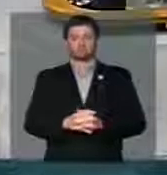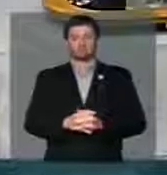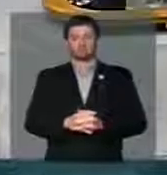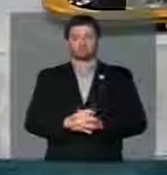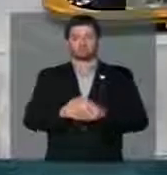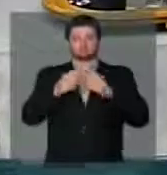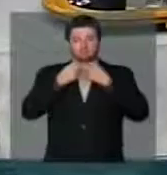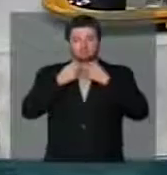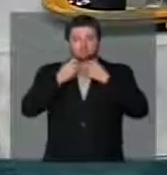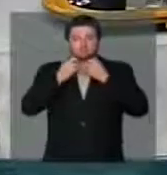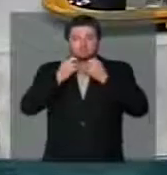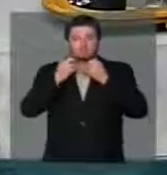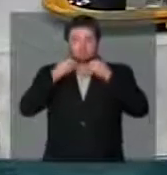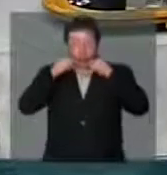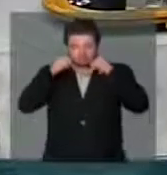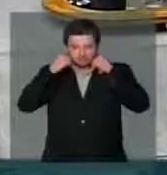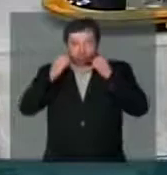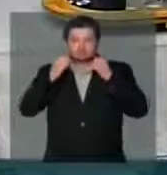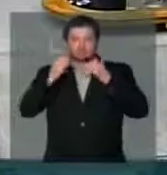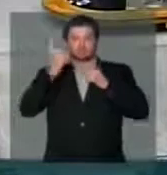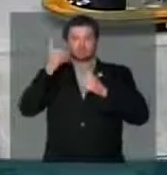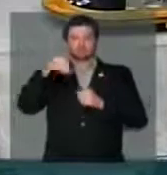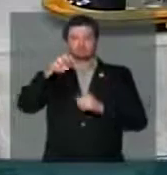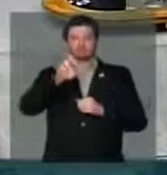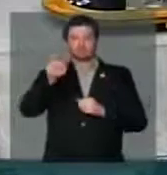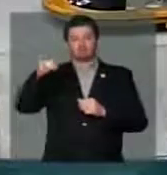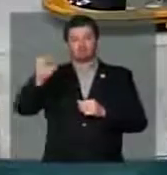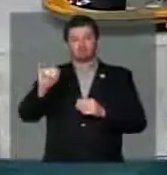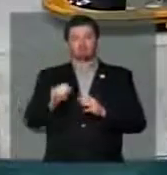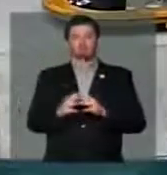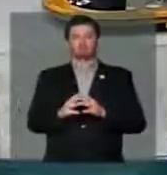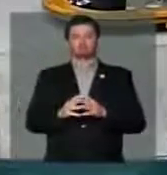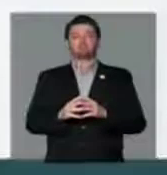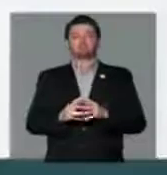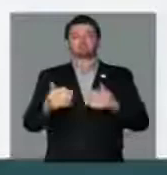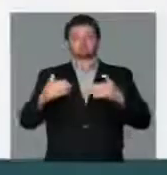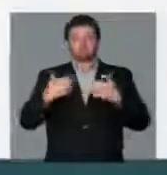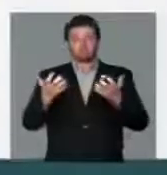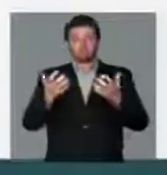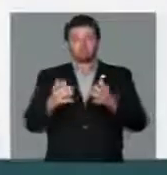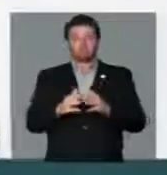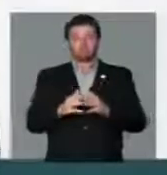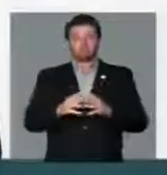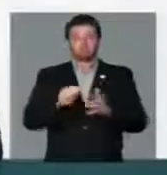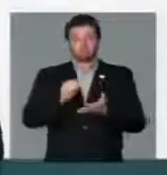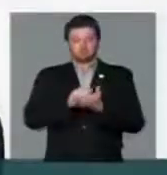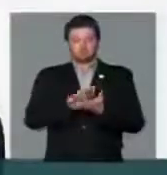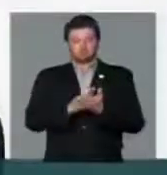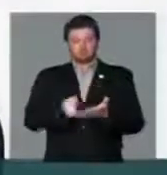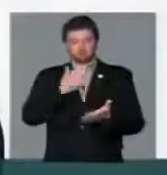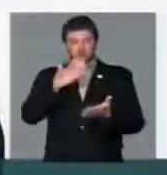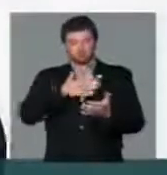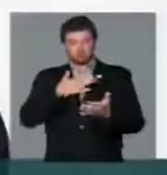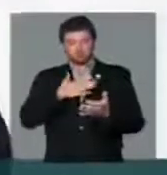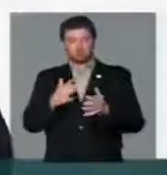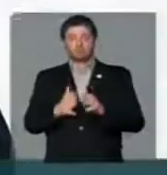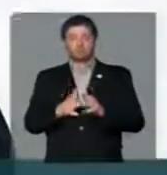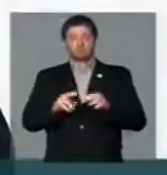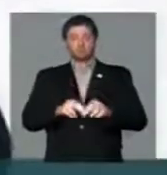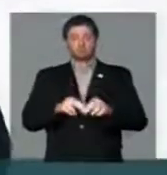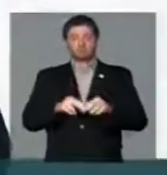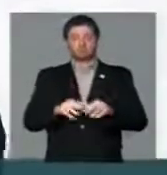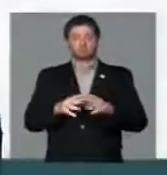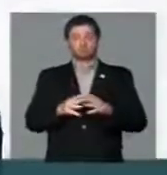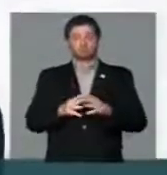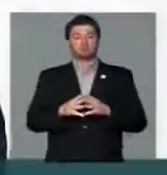Marcon. Deputado Marroi. Obrigado, senhor presidente. Obrigado, Caio Narce. Eu gostaria de dar como lido o pronunciamento que faço a